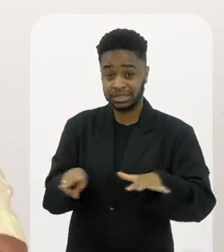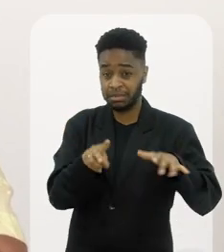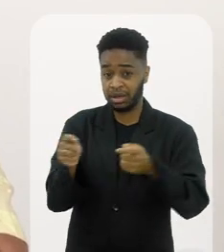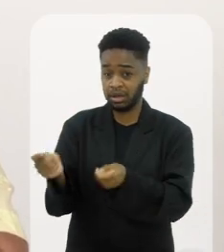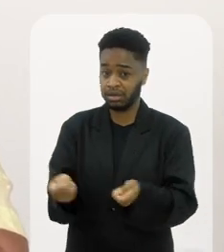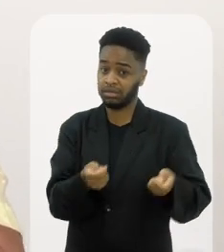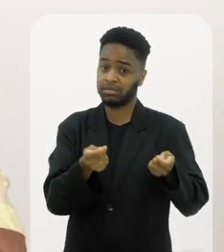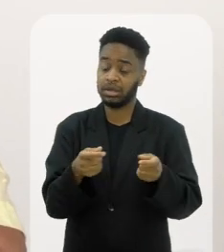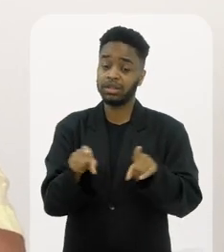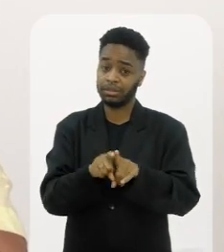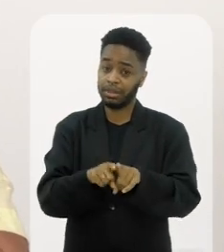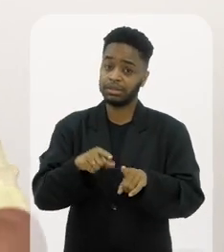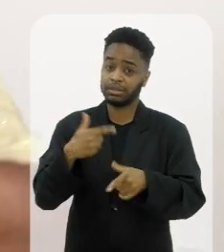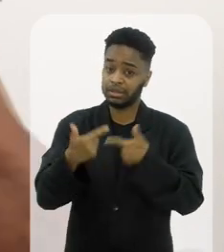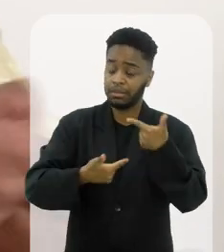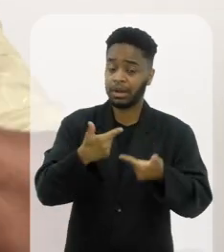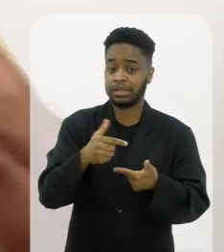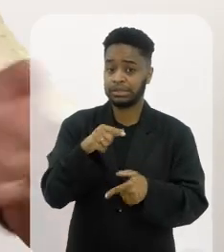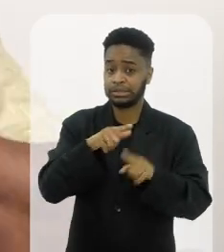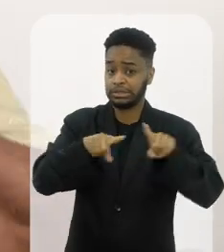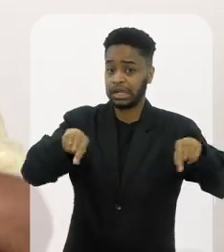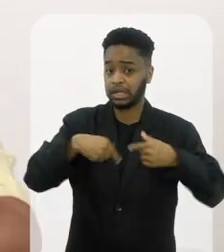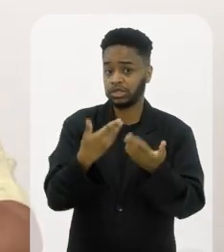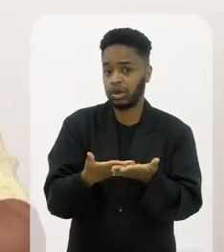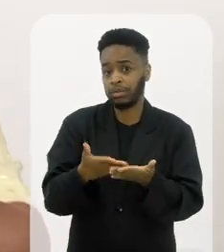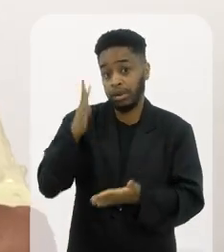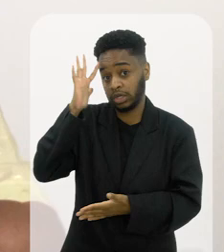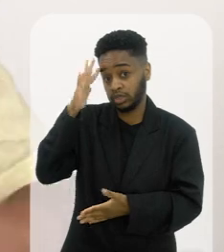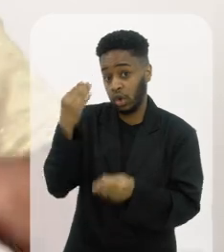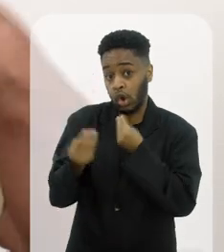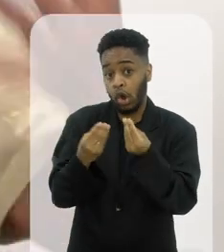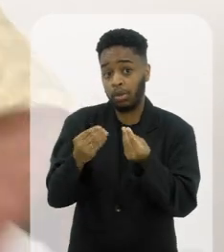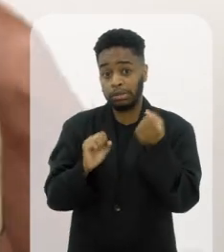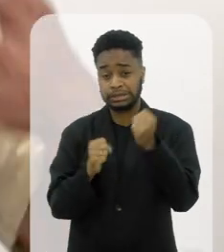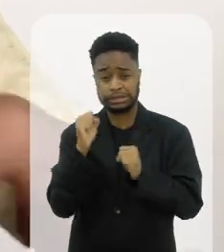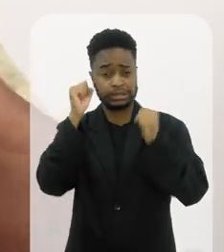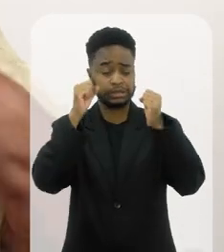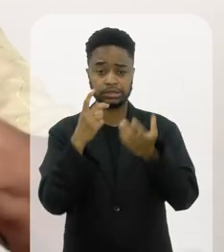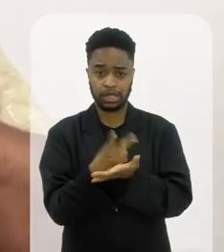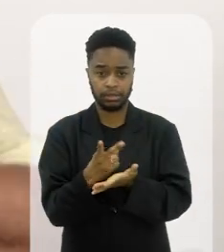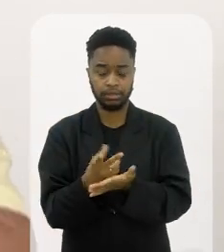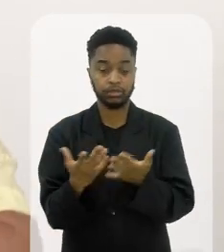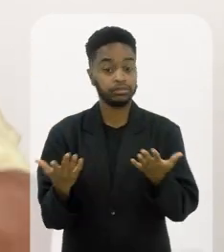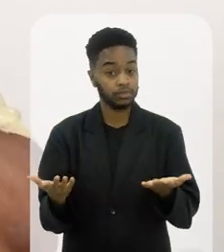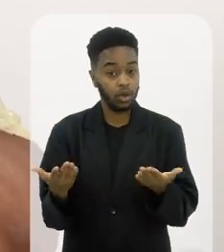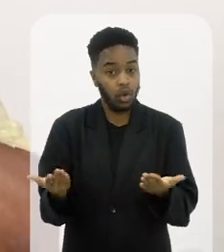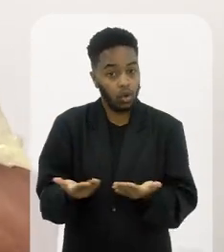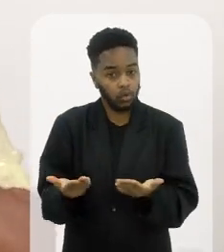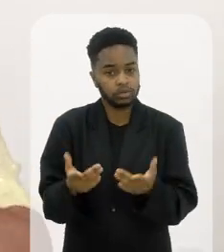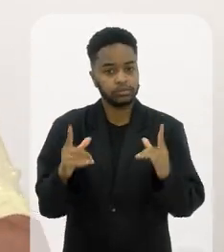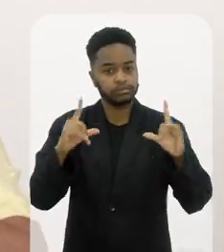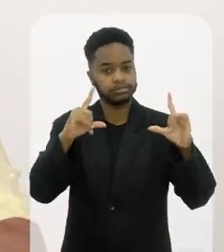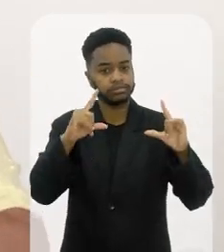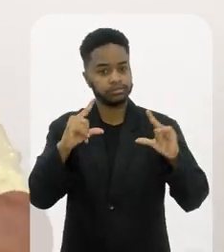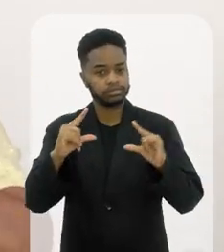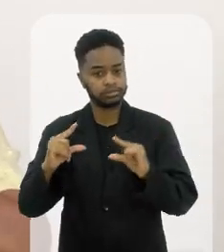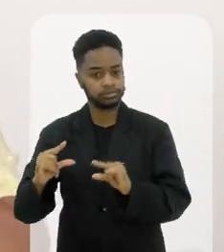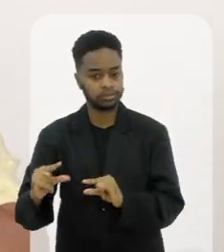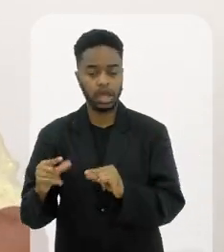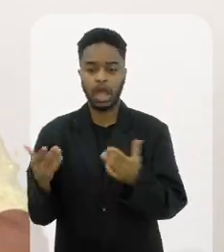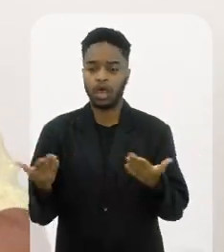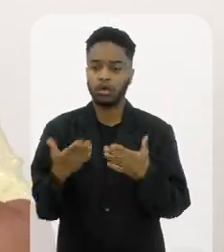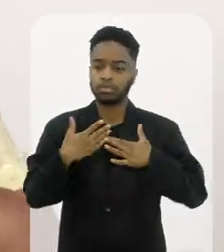semana, fora a sala de aula. Então era, imagina como é que a pessoa fica, né? Aí você chega naquela... Então eu hoje, sabe,